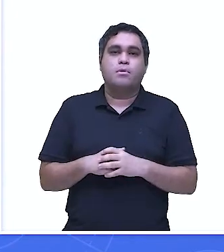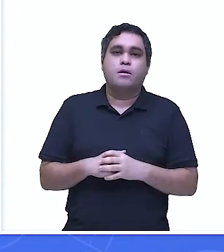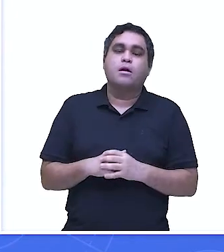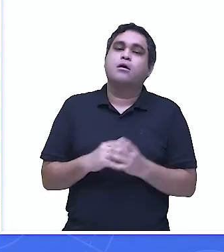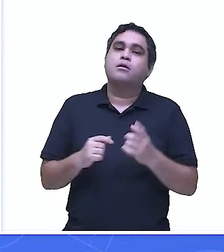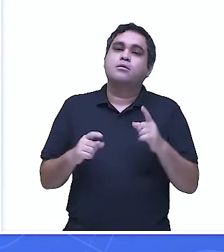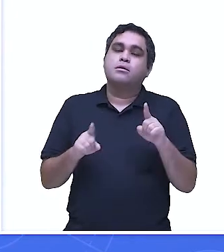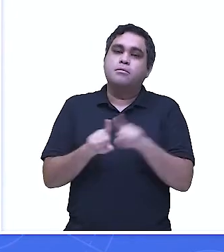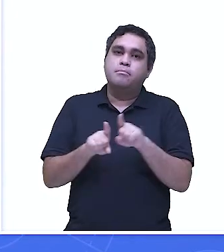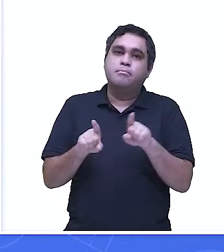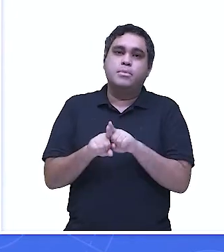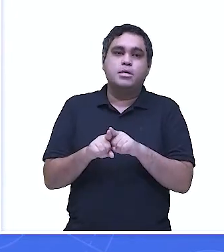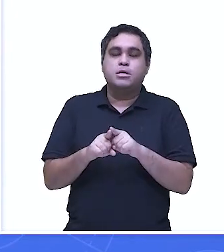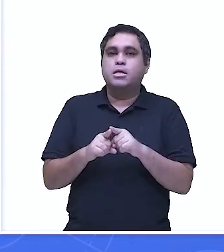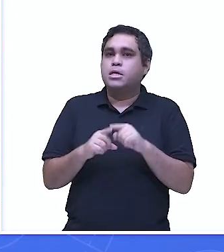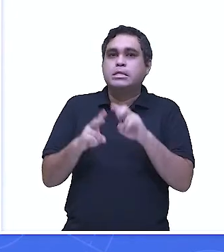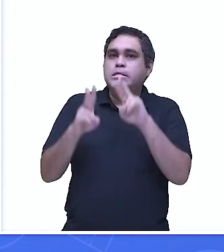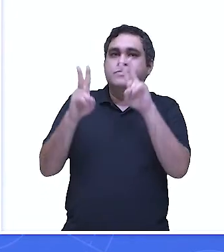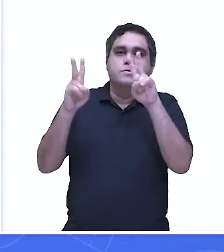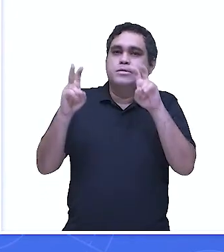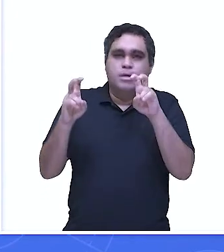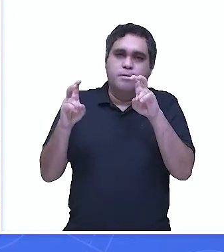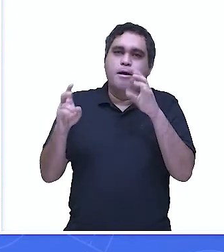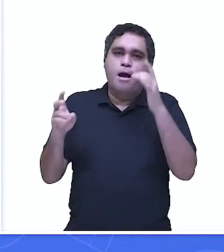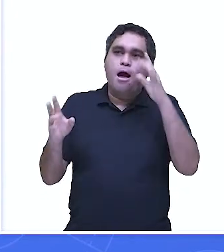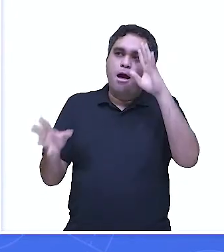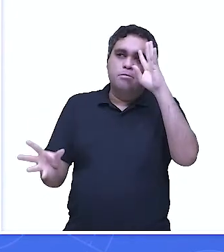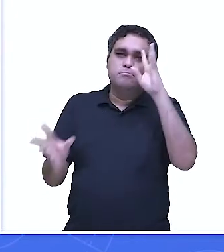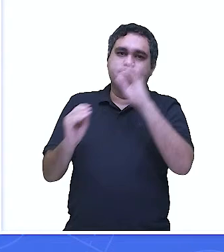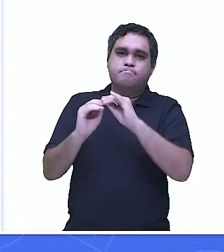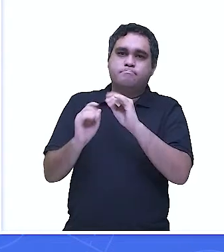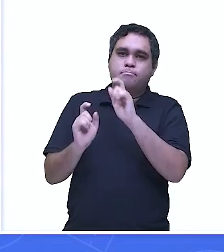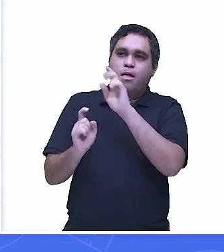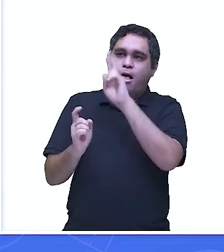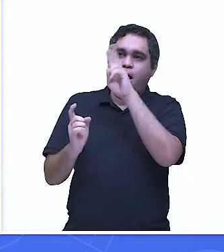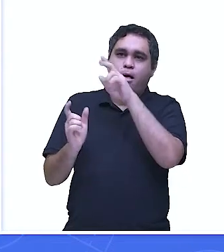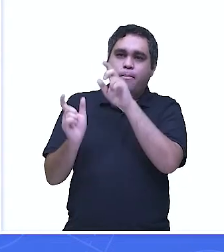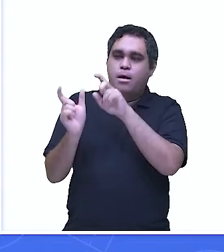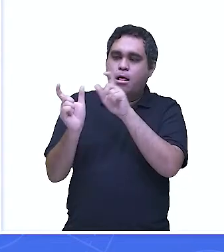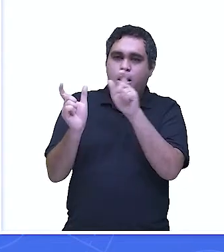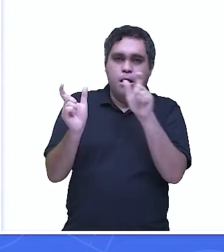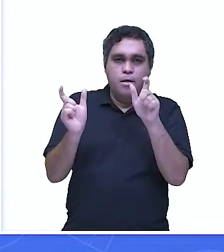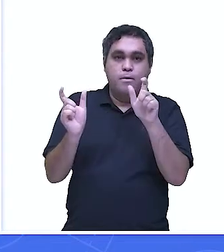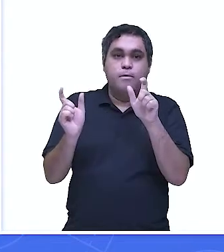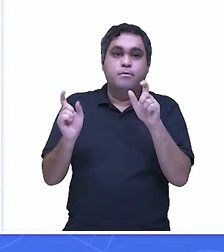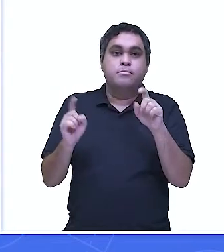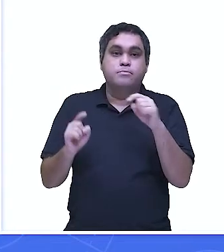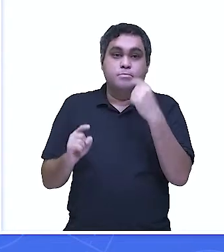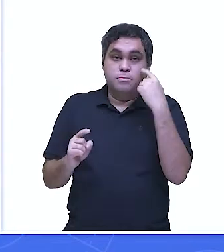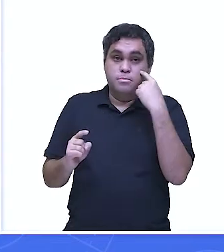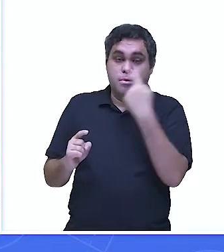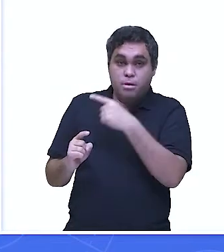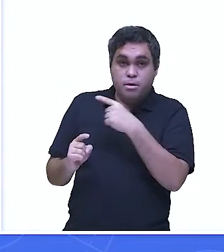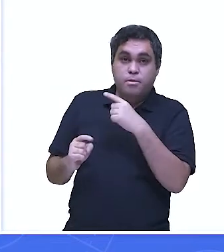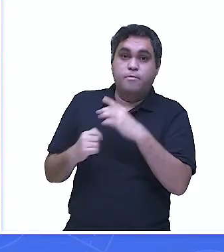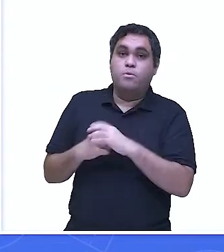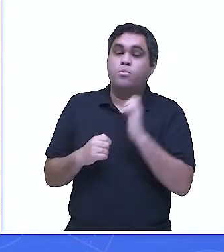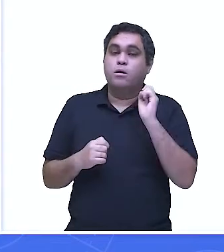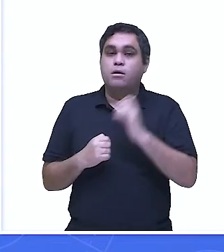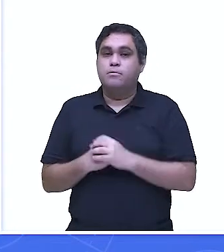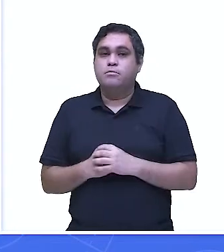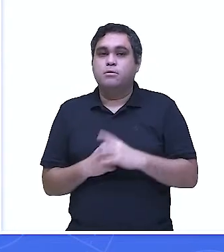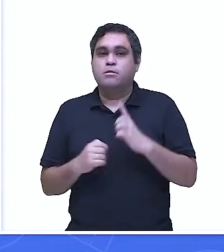mais ou menos, é uma prévia aí para vocês. A palavra Hall é bem conhecida também. Observem que nesse texto aqui,